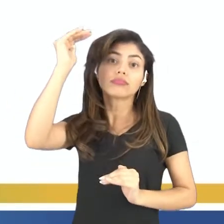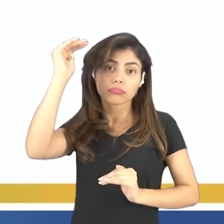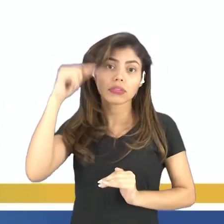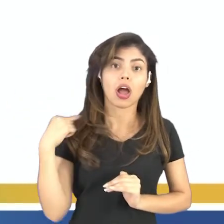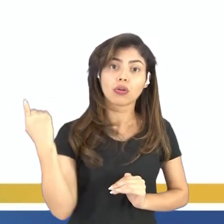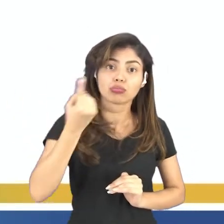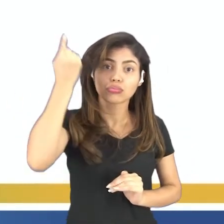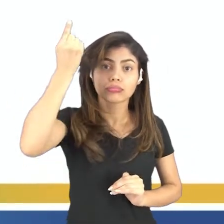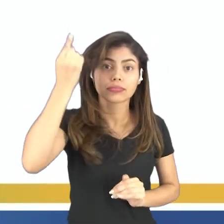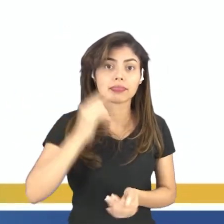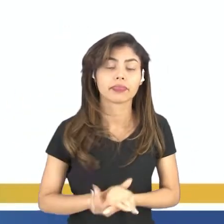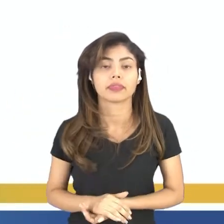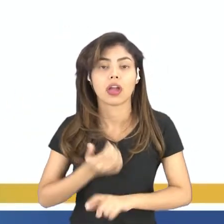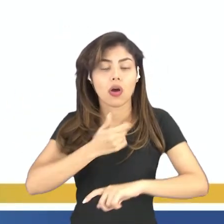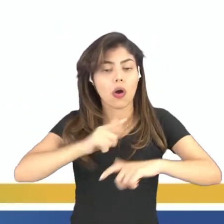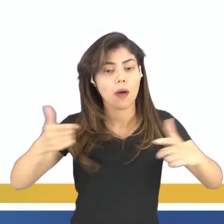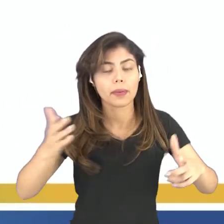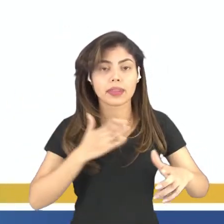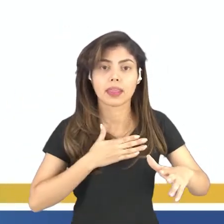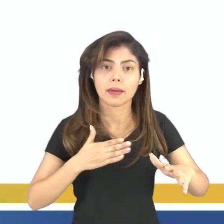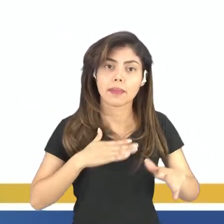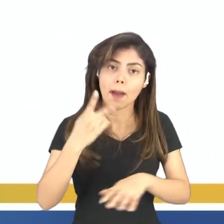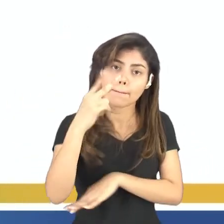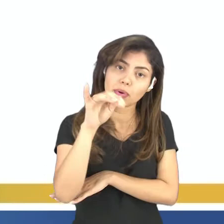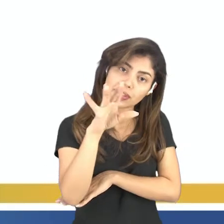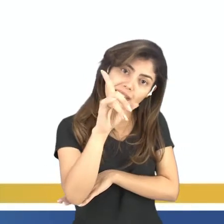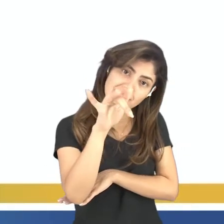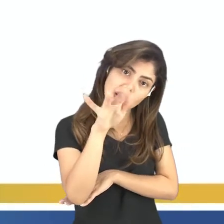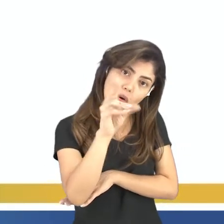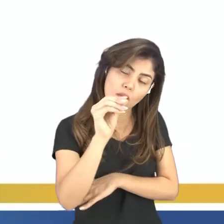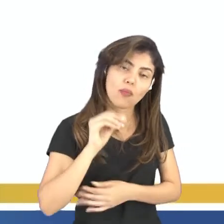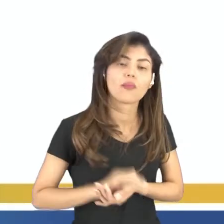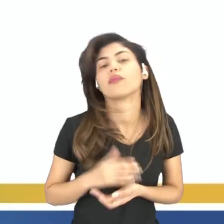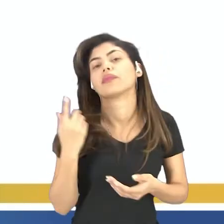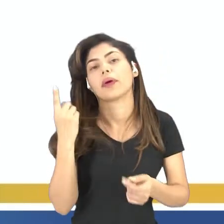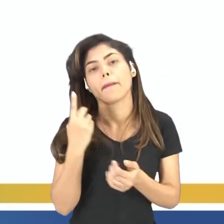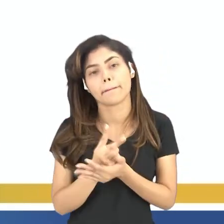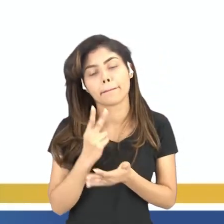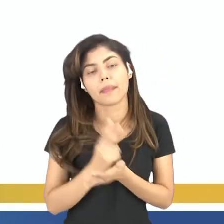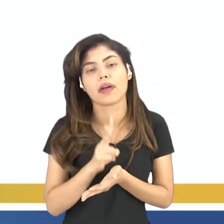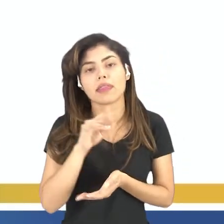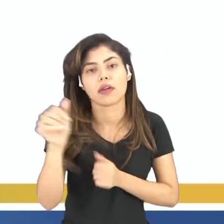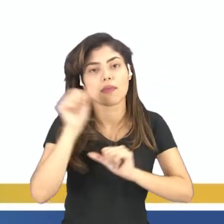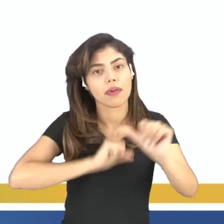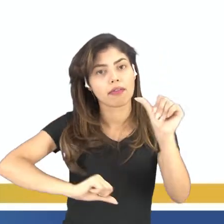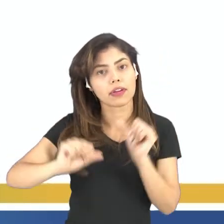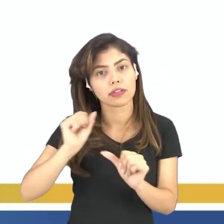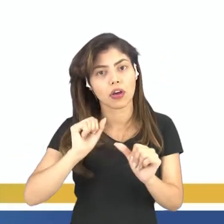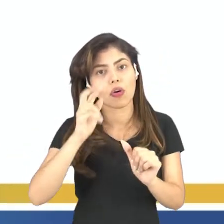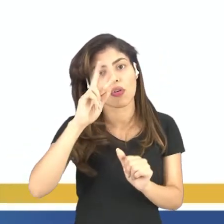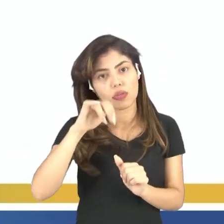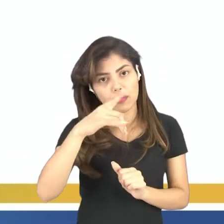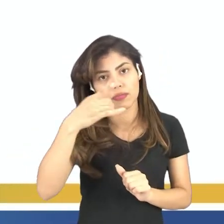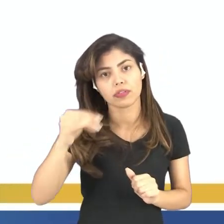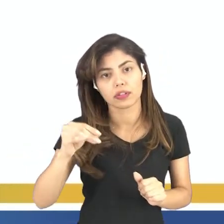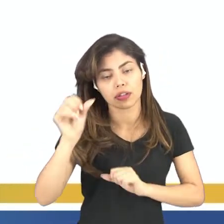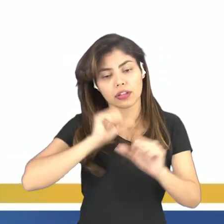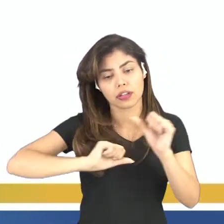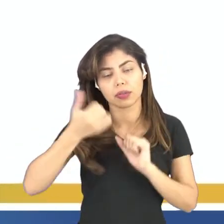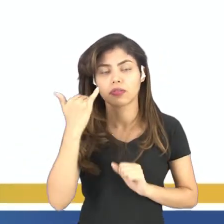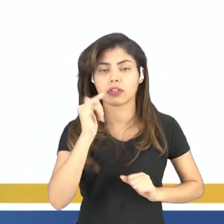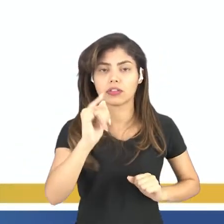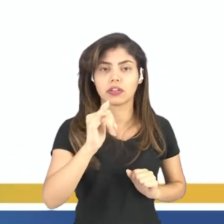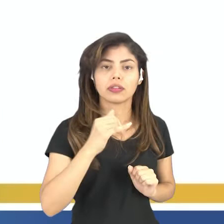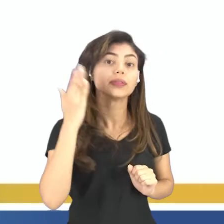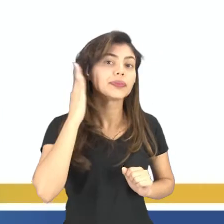altura. Então, ao ganhar altura, eu aumento a minha potencial gravitacional. Então, eu tenho uma inversão do fluxo da